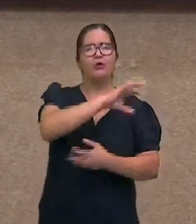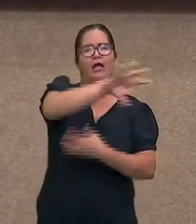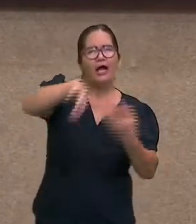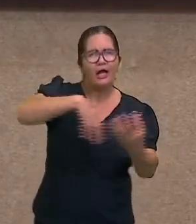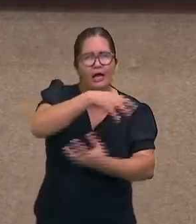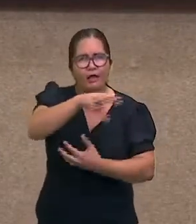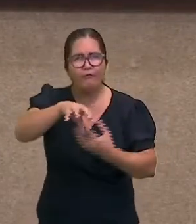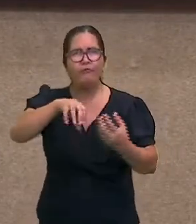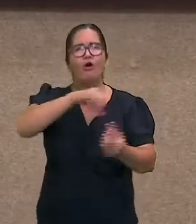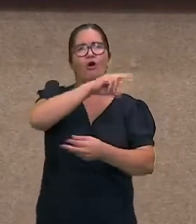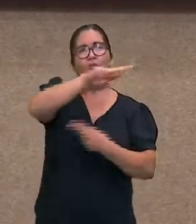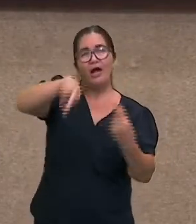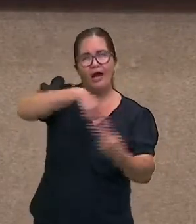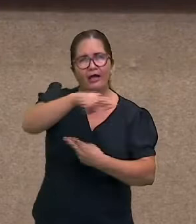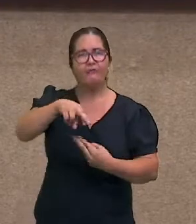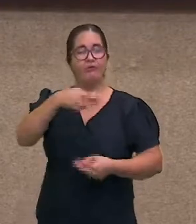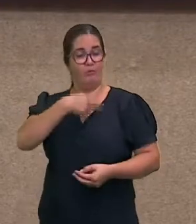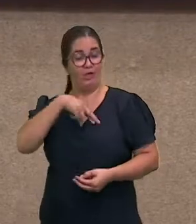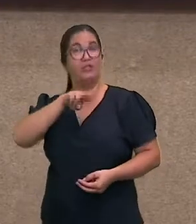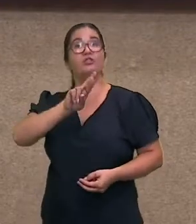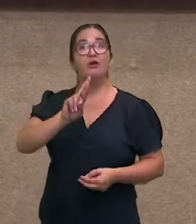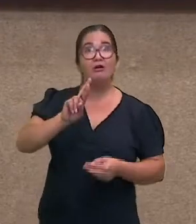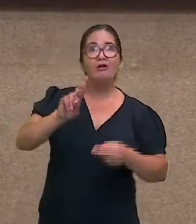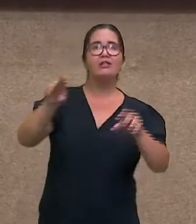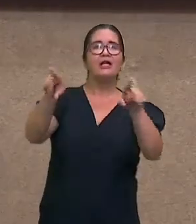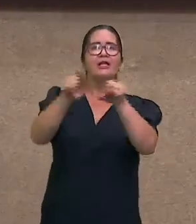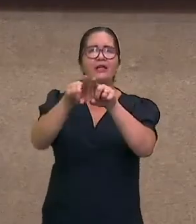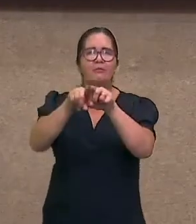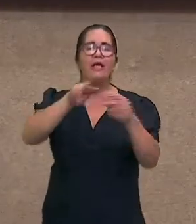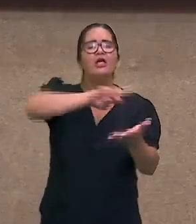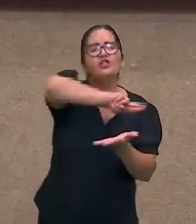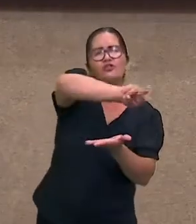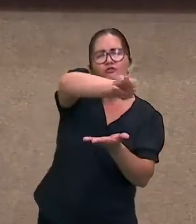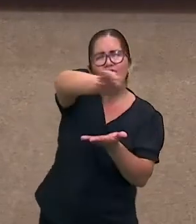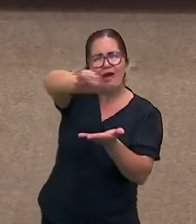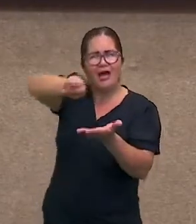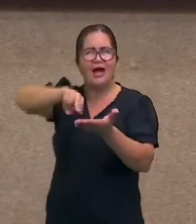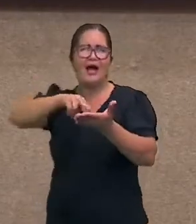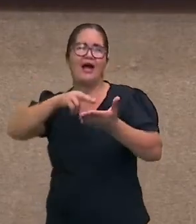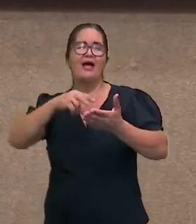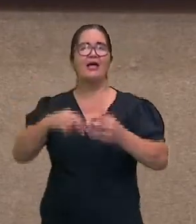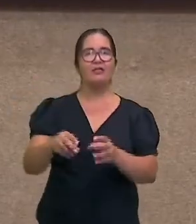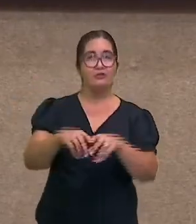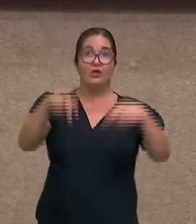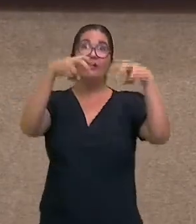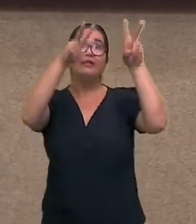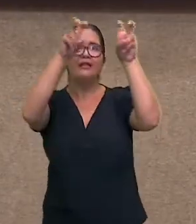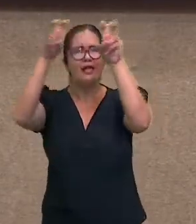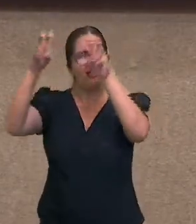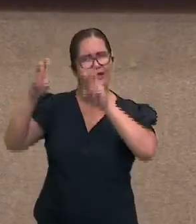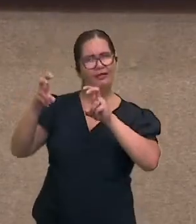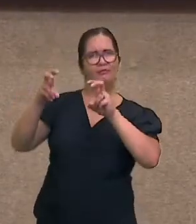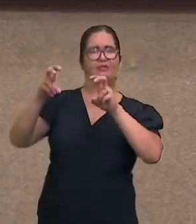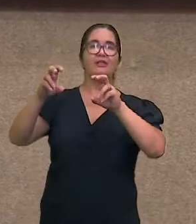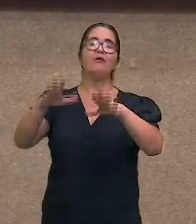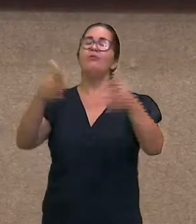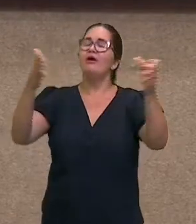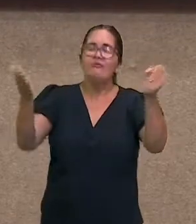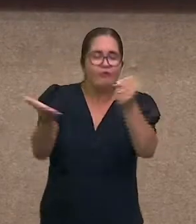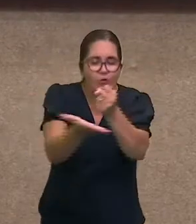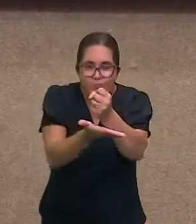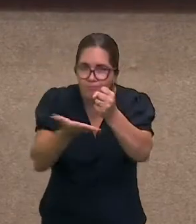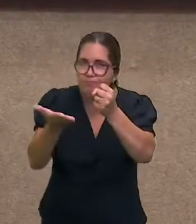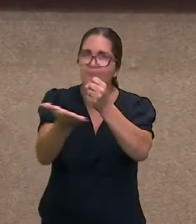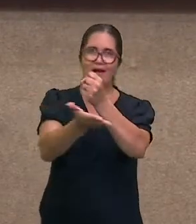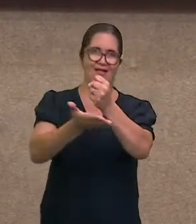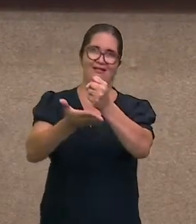expansão marítimo-comercial, a ascensão da burguesia. O racionalismo foi